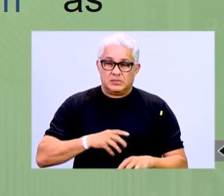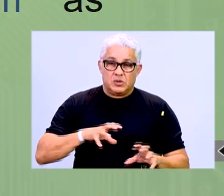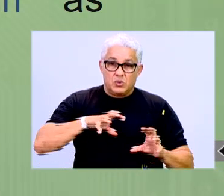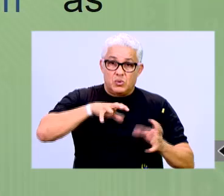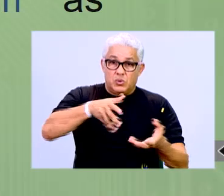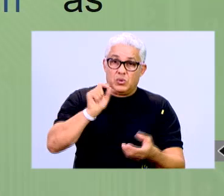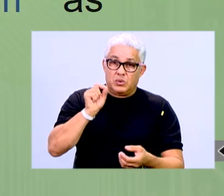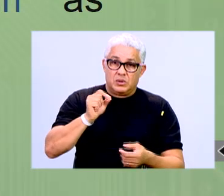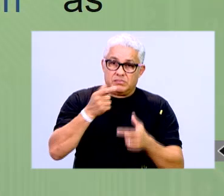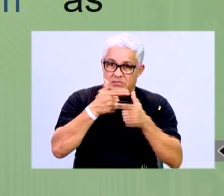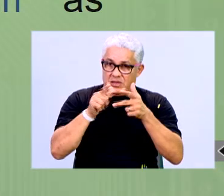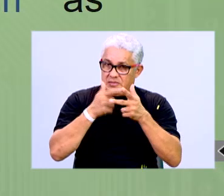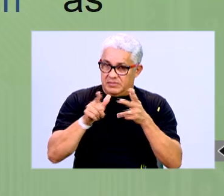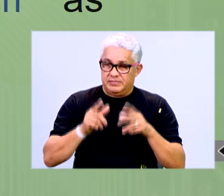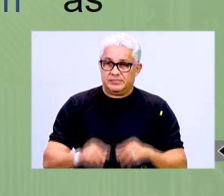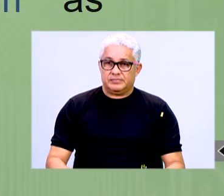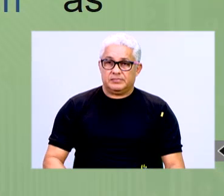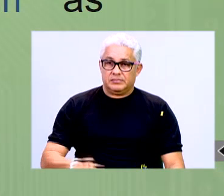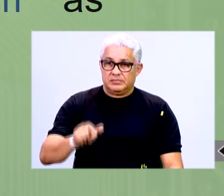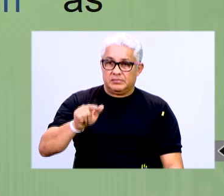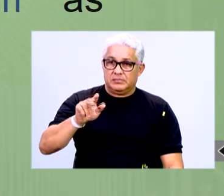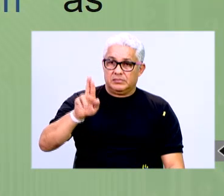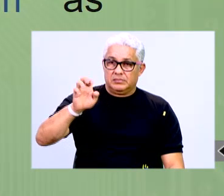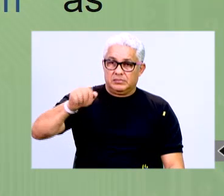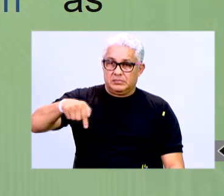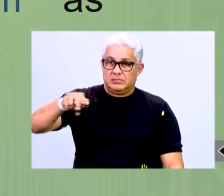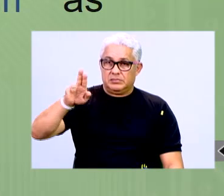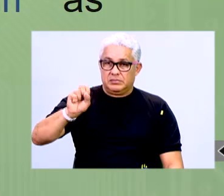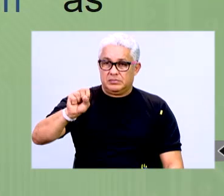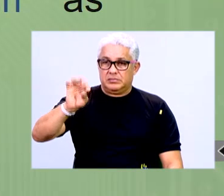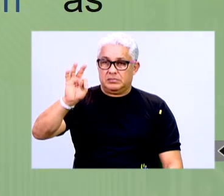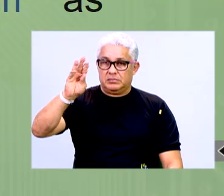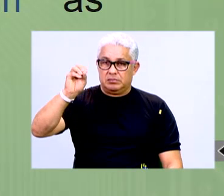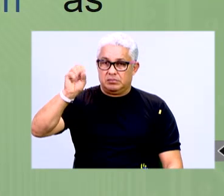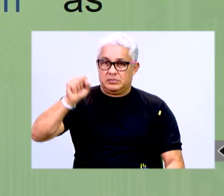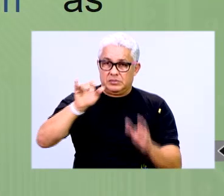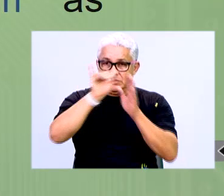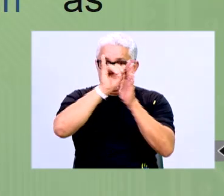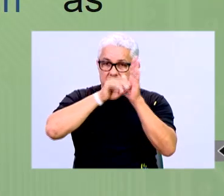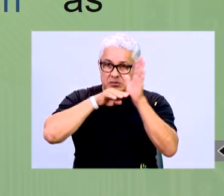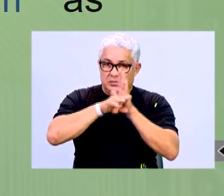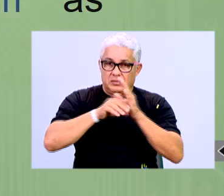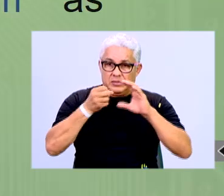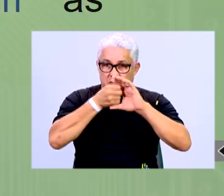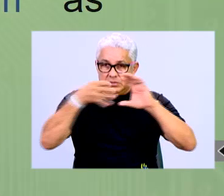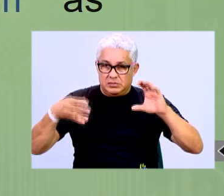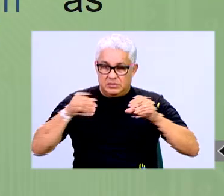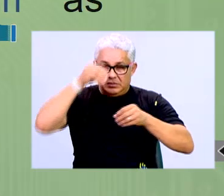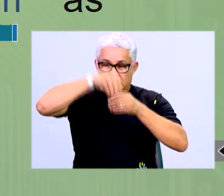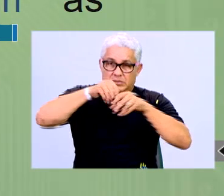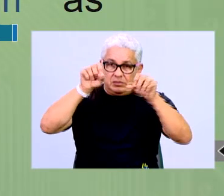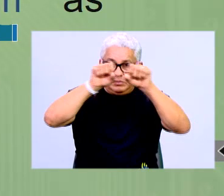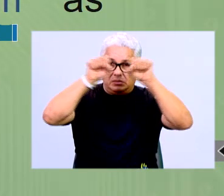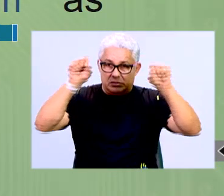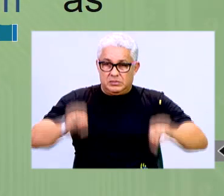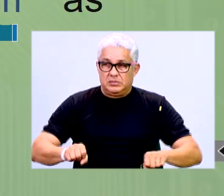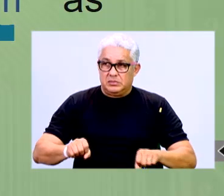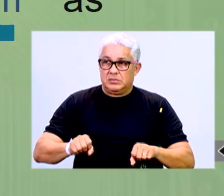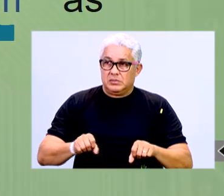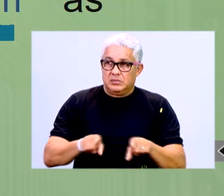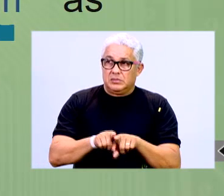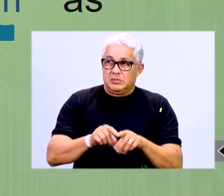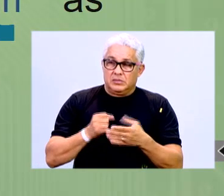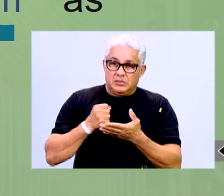dos problemas. Os requisitos implementam as características observadas do sistema, que atendem